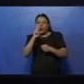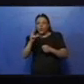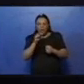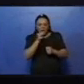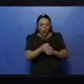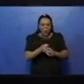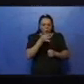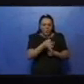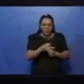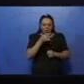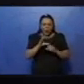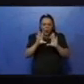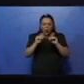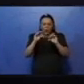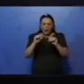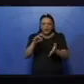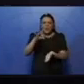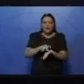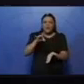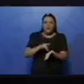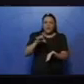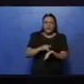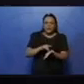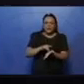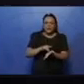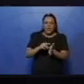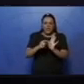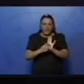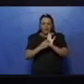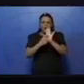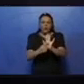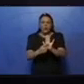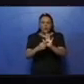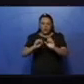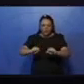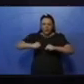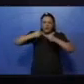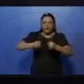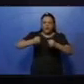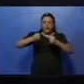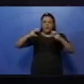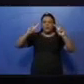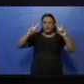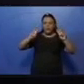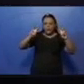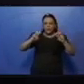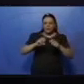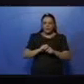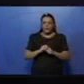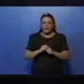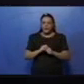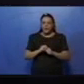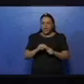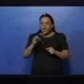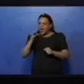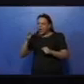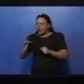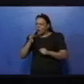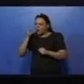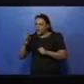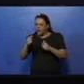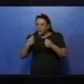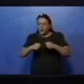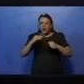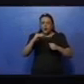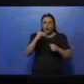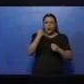que sustentem a minha tese. Já vimos que o argumento é um recurso para convencer alguém sobre a